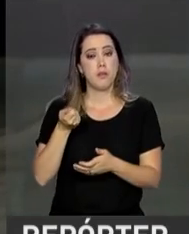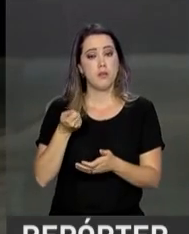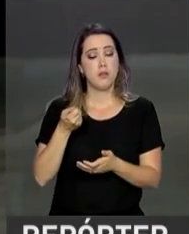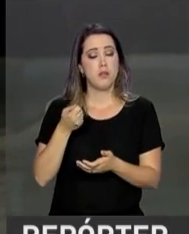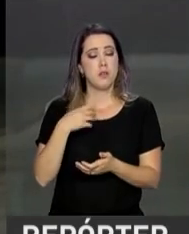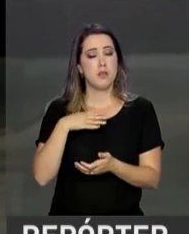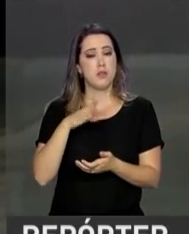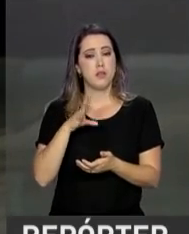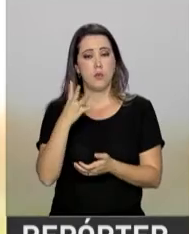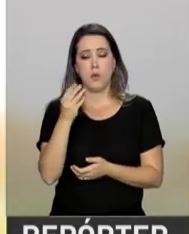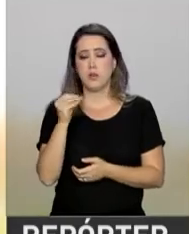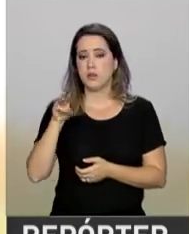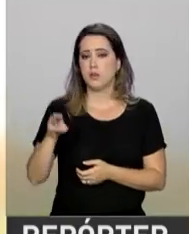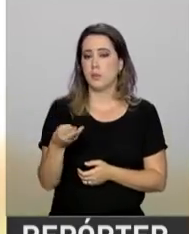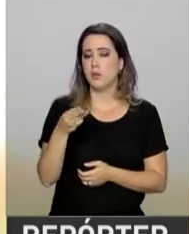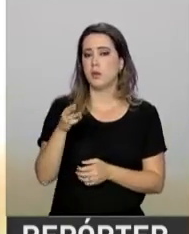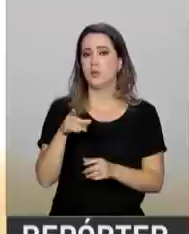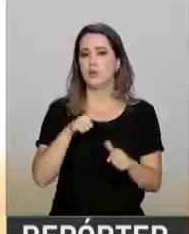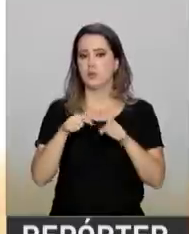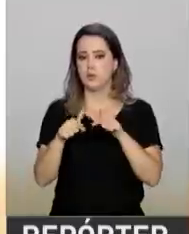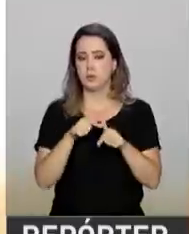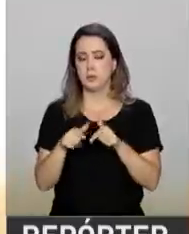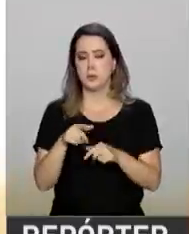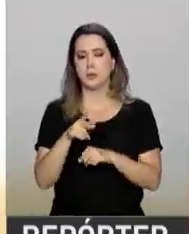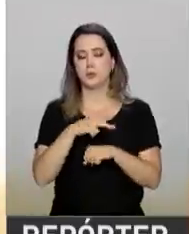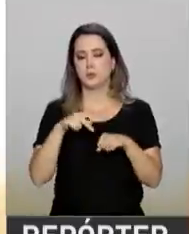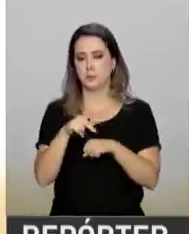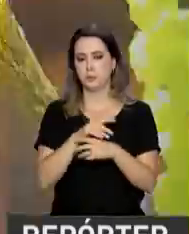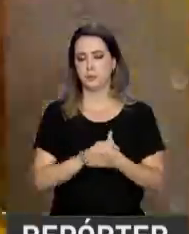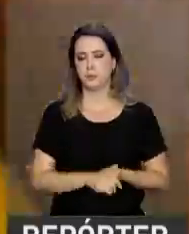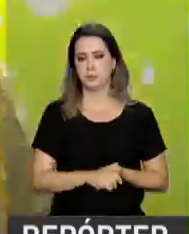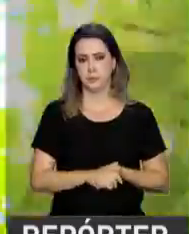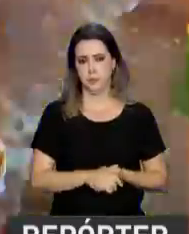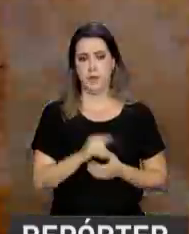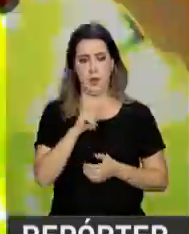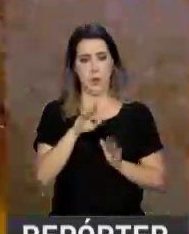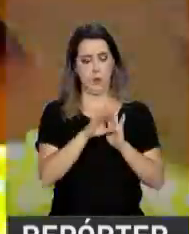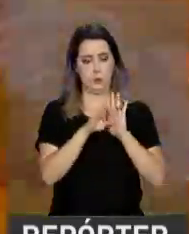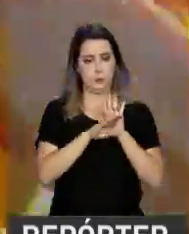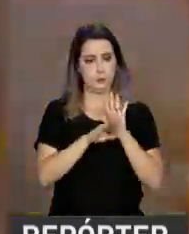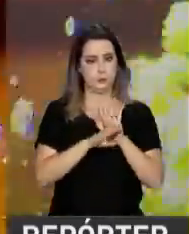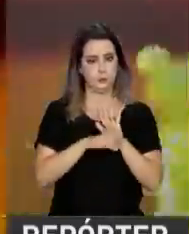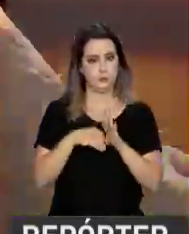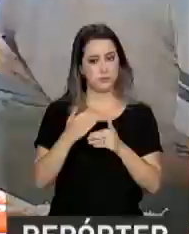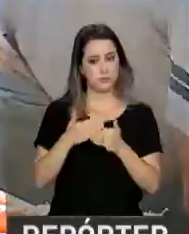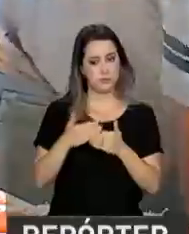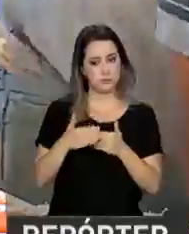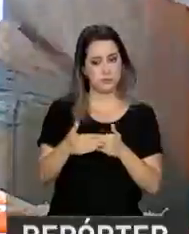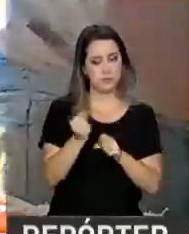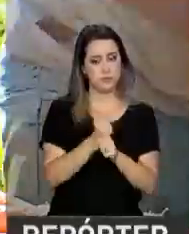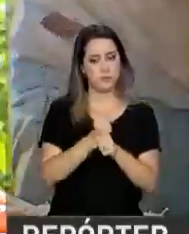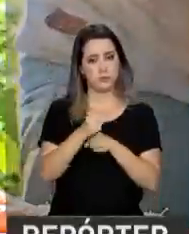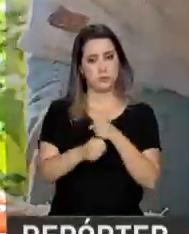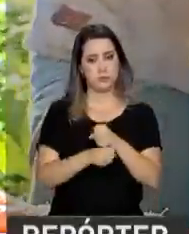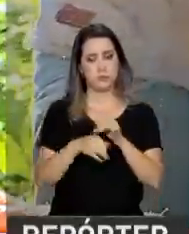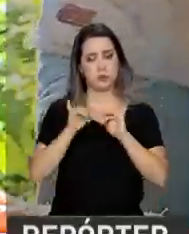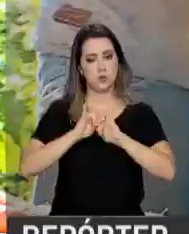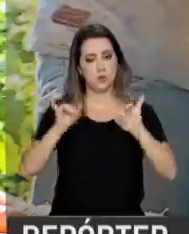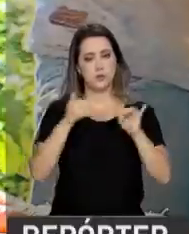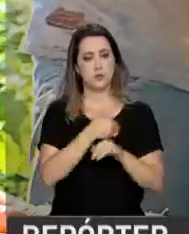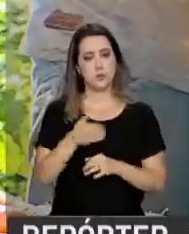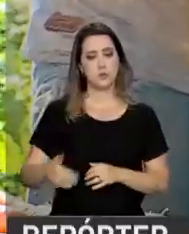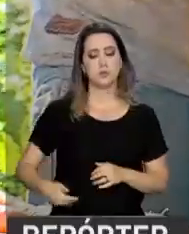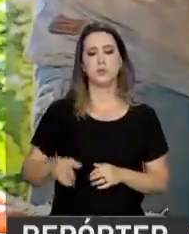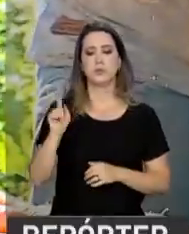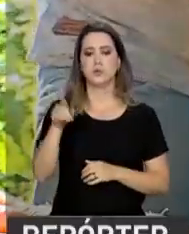milhões de pessoas o plano safra da agricultura familiar para 2018 2019 foi anunciado pelo governo